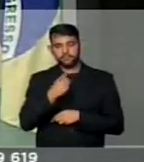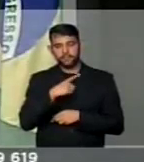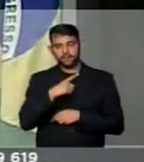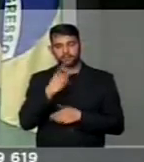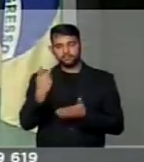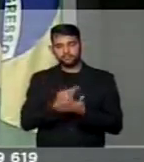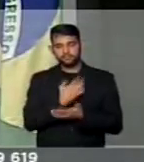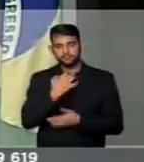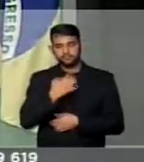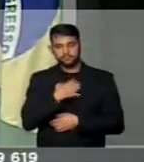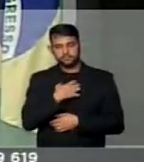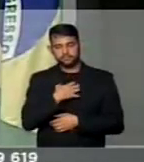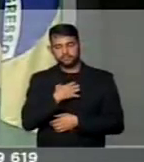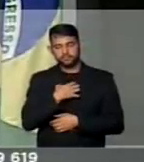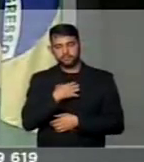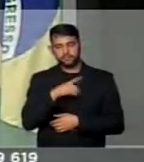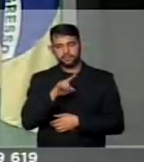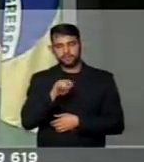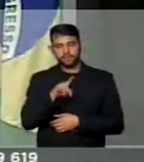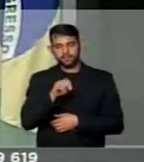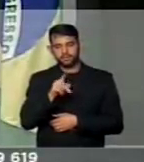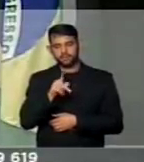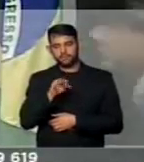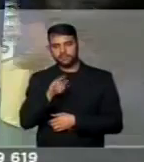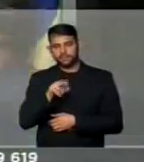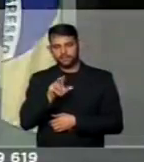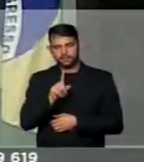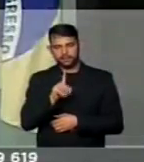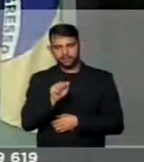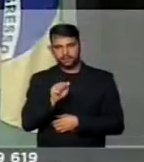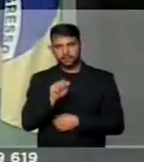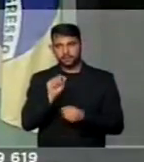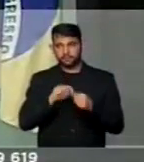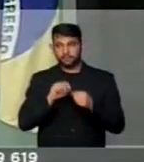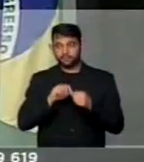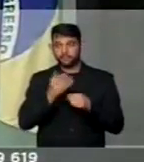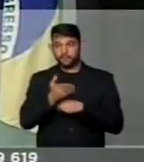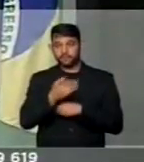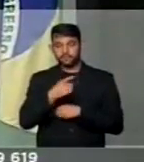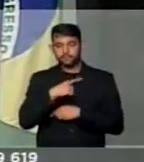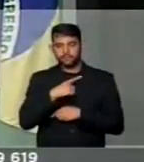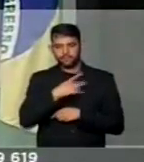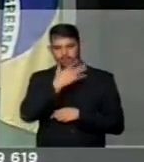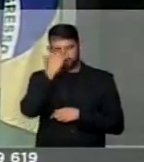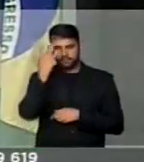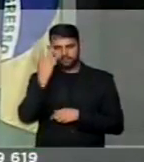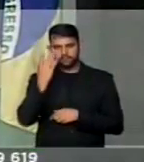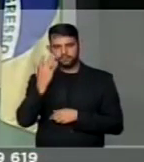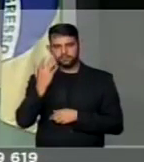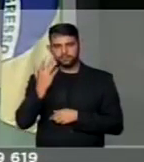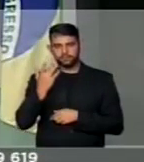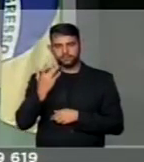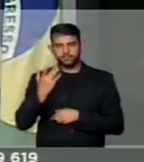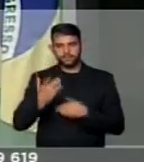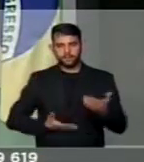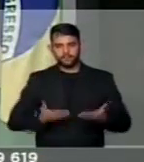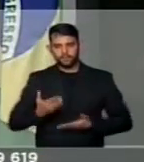aos atos de lesa pátria que foram praticados por um funcionário do